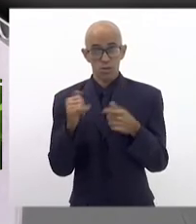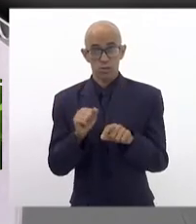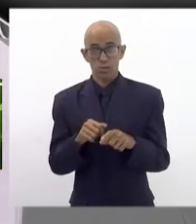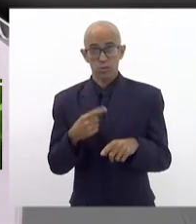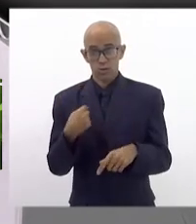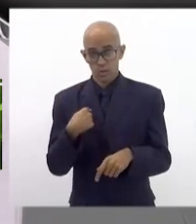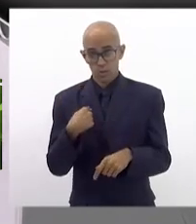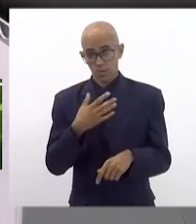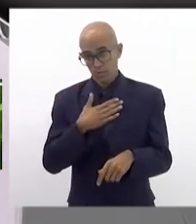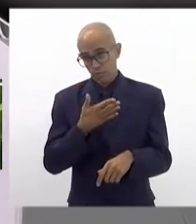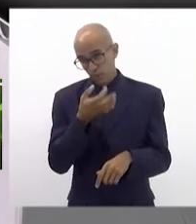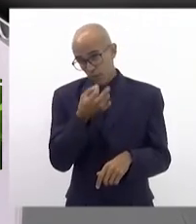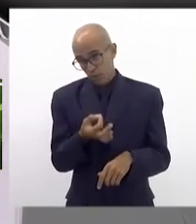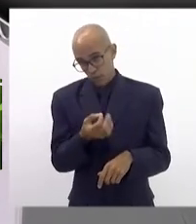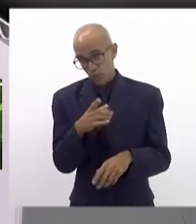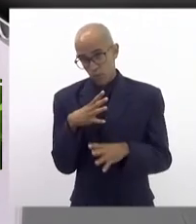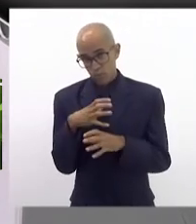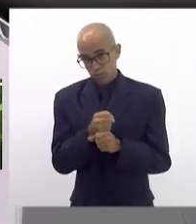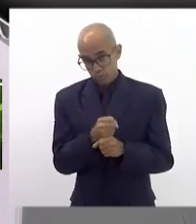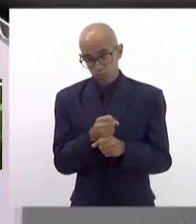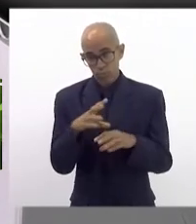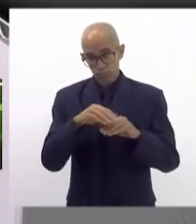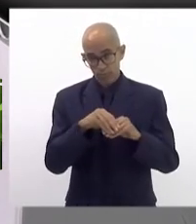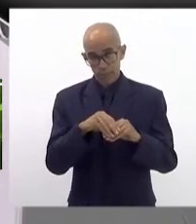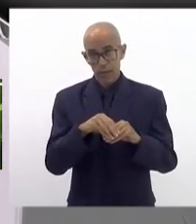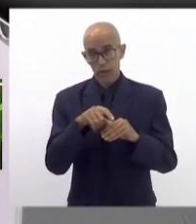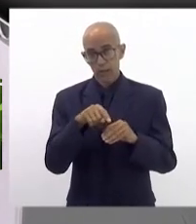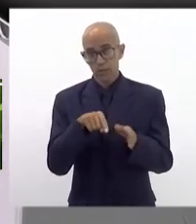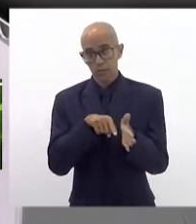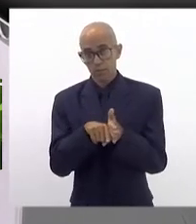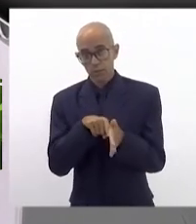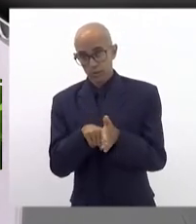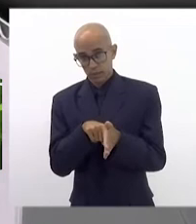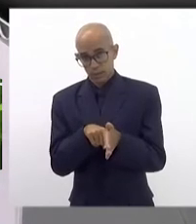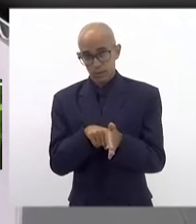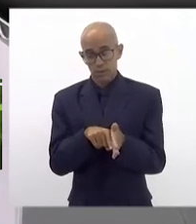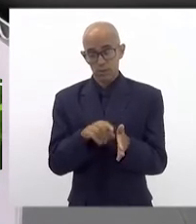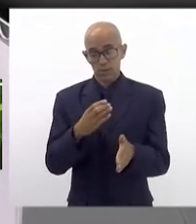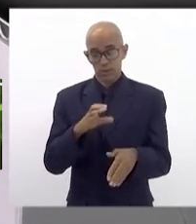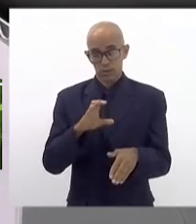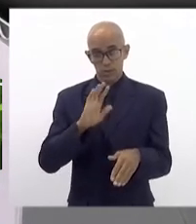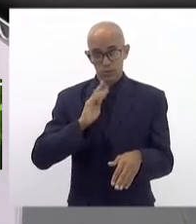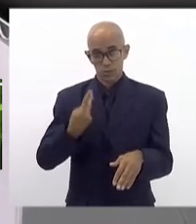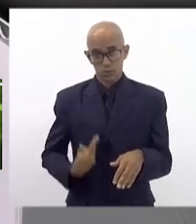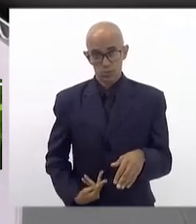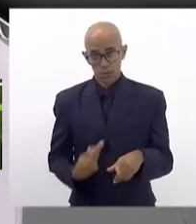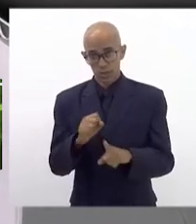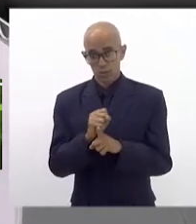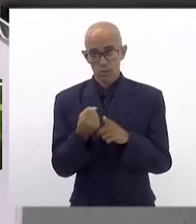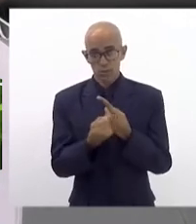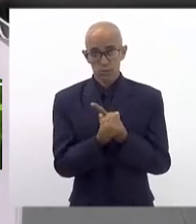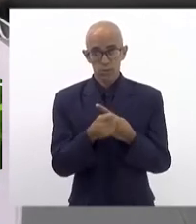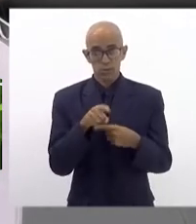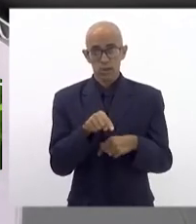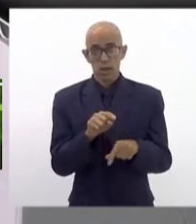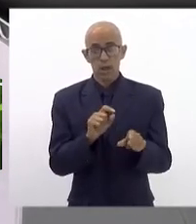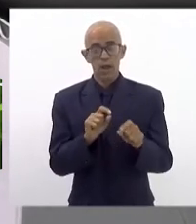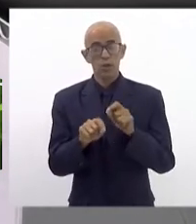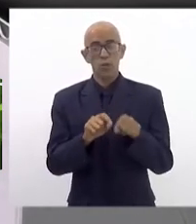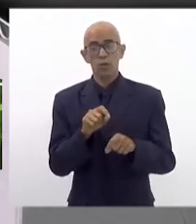eu acho que, somada à pesquisa em ciências humanas e sociais, é aquilo que